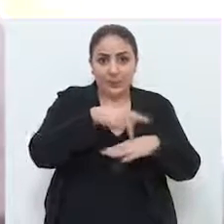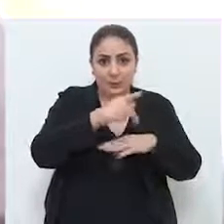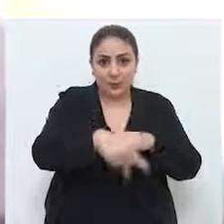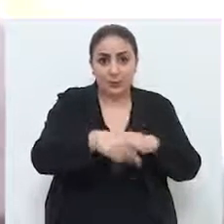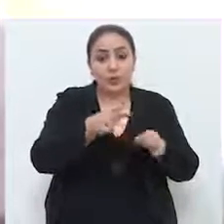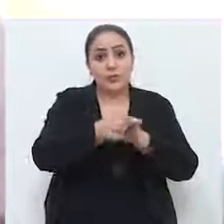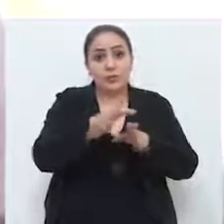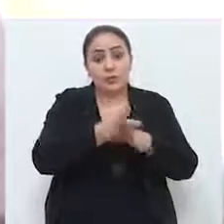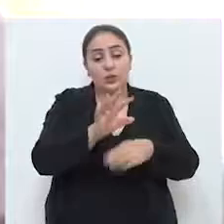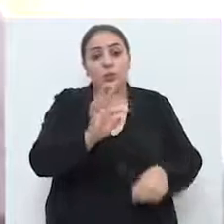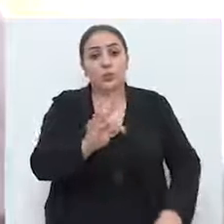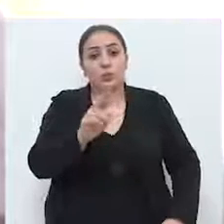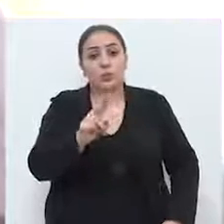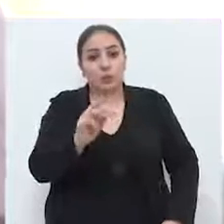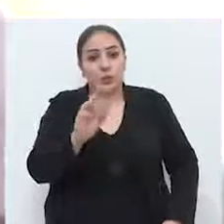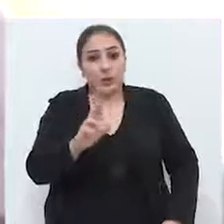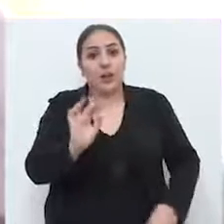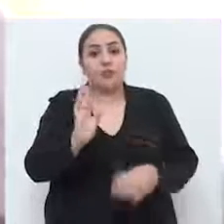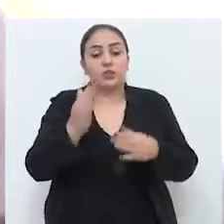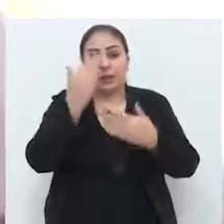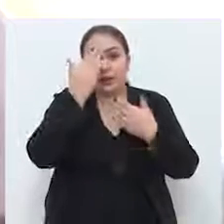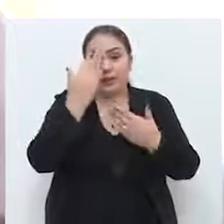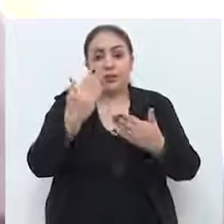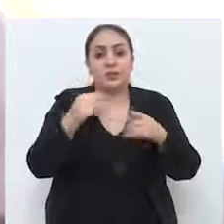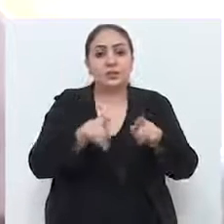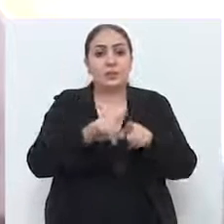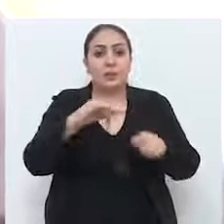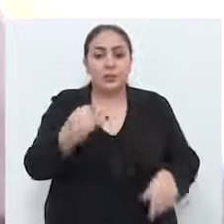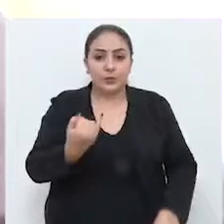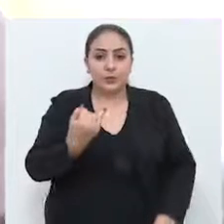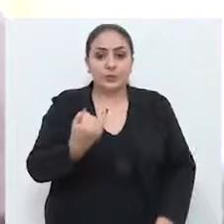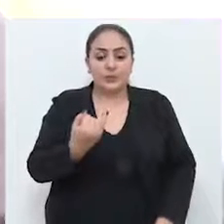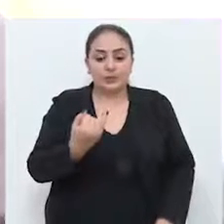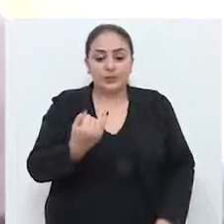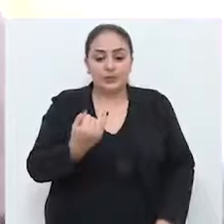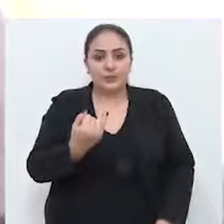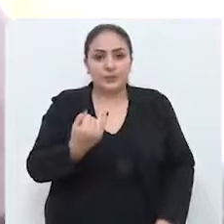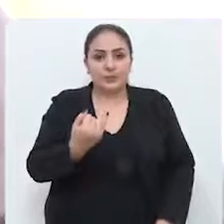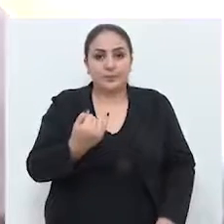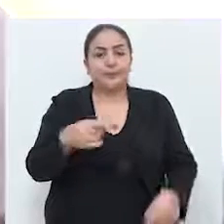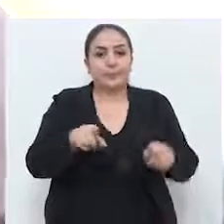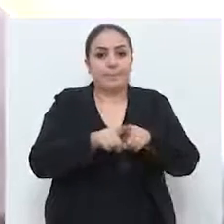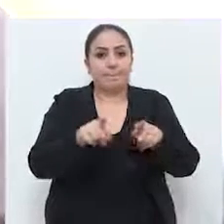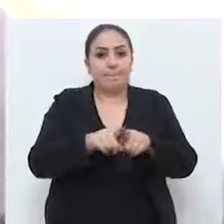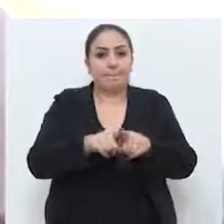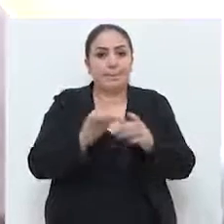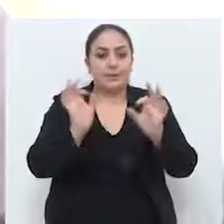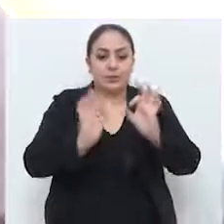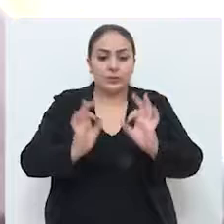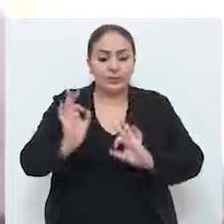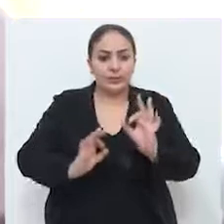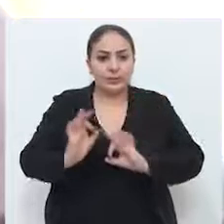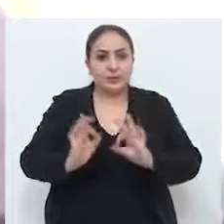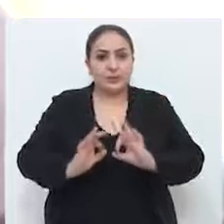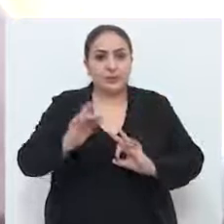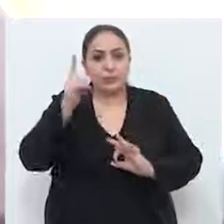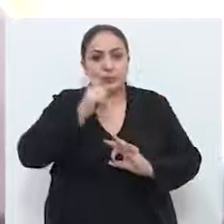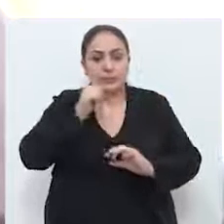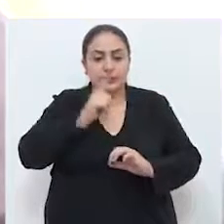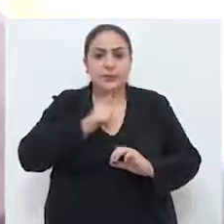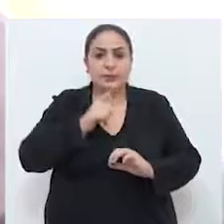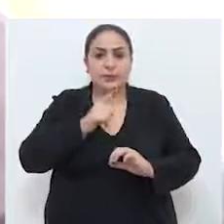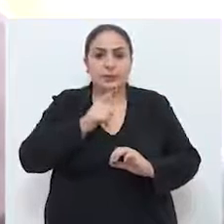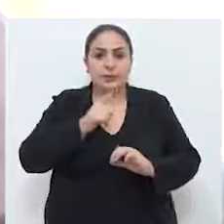Fundo, o colegiado do Conselho Tutelar, já agradece oportunamente e se preparando